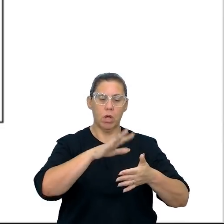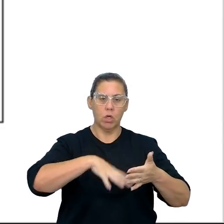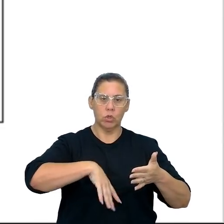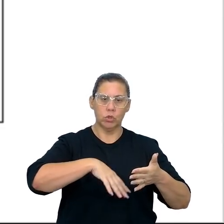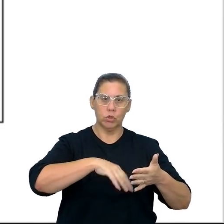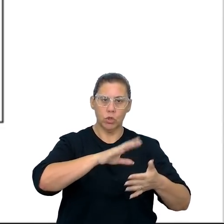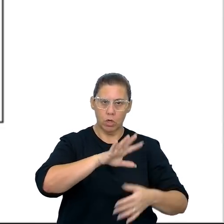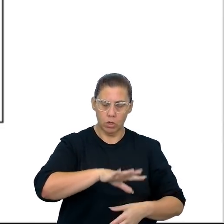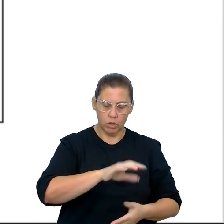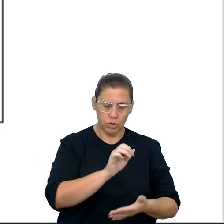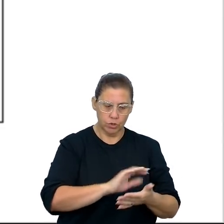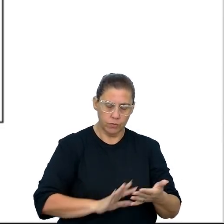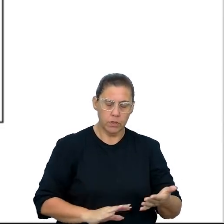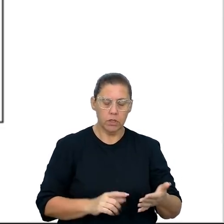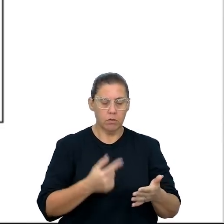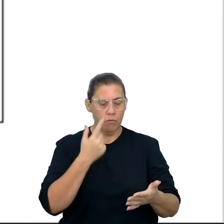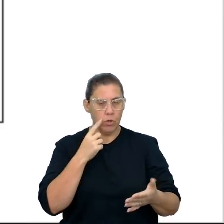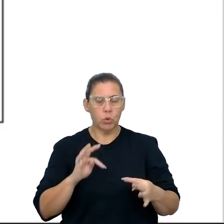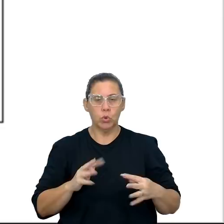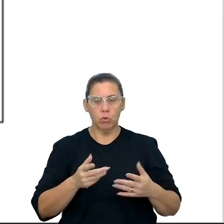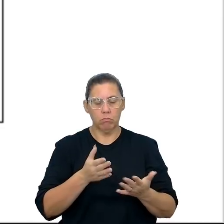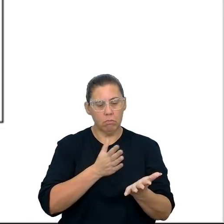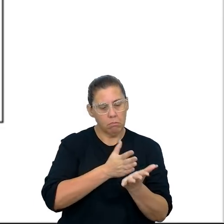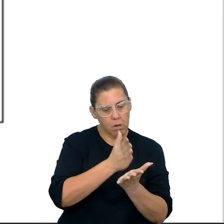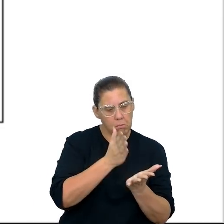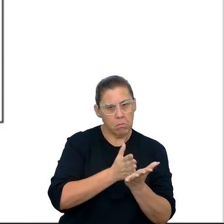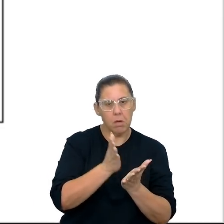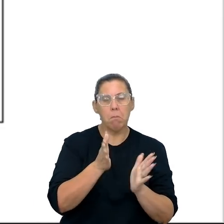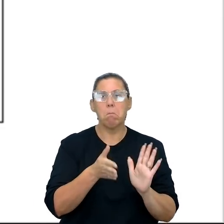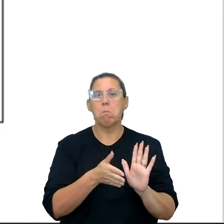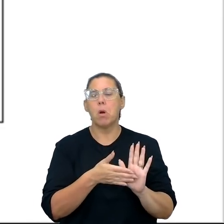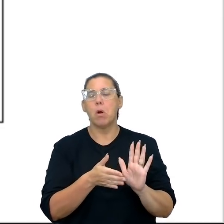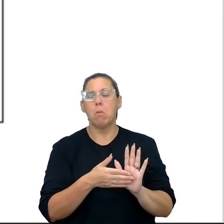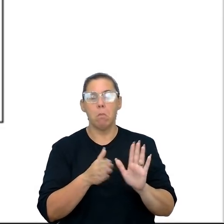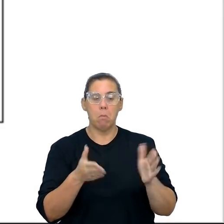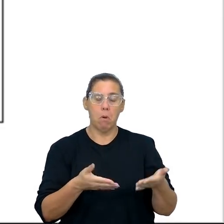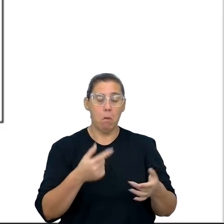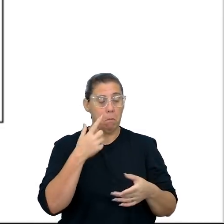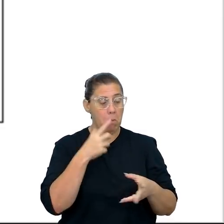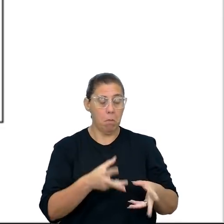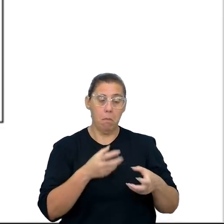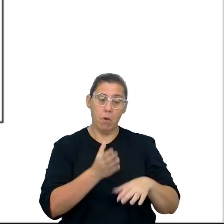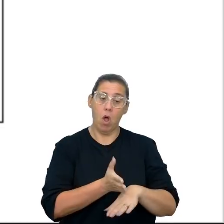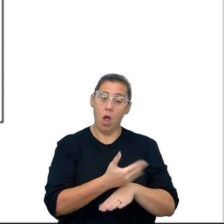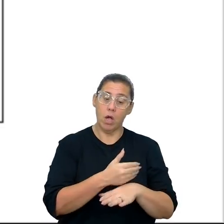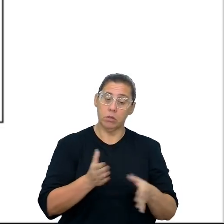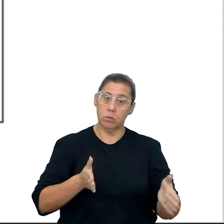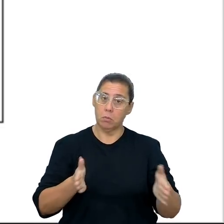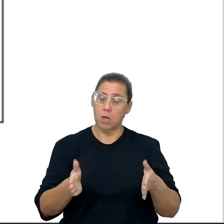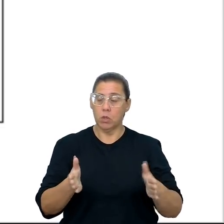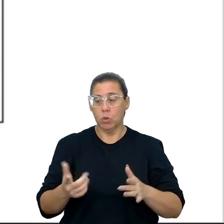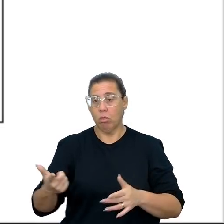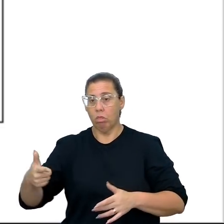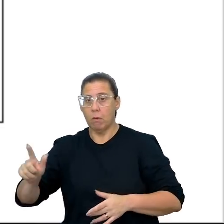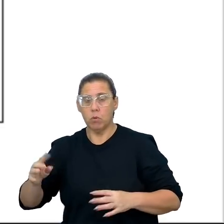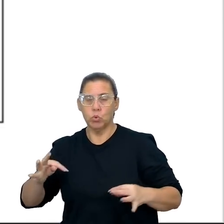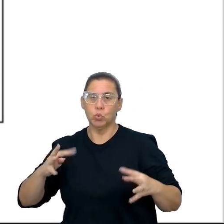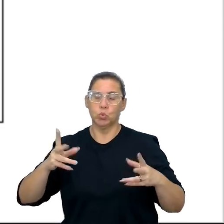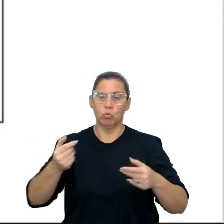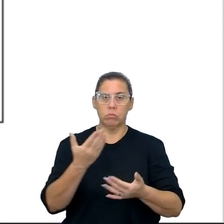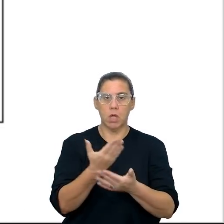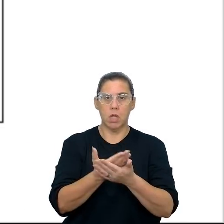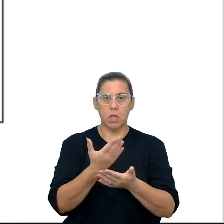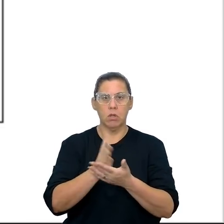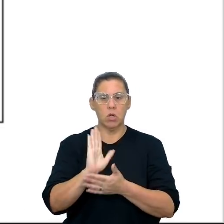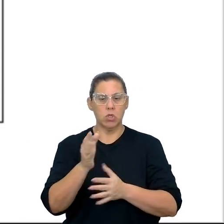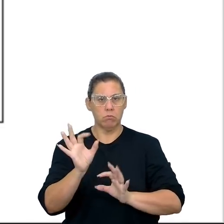observando todos os encaminhamentos propostos, né? Que é o que eu disse anteriormente, a gente olhar o antes, né? O durante e o depois de todas as aulas que a